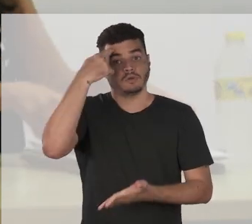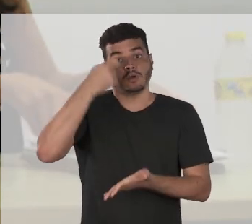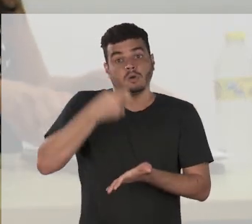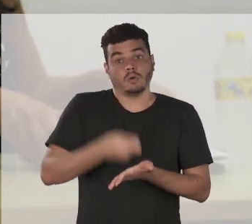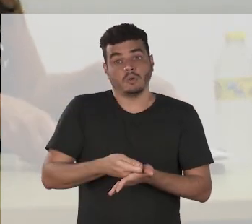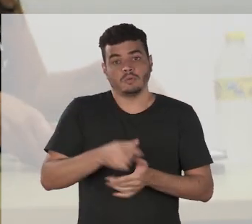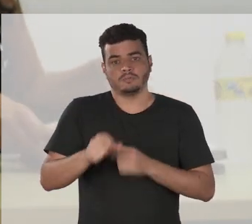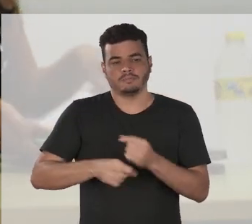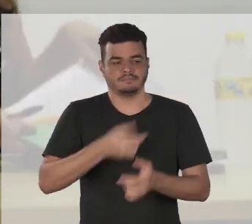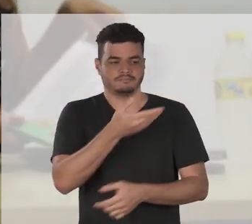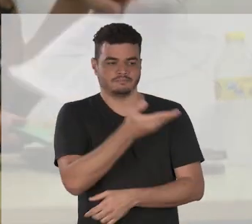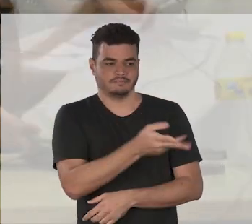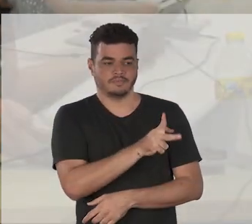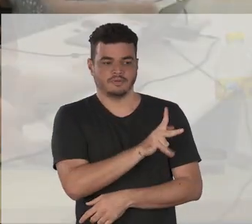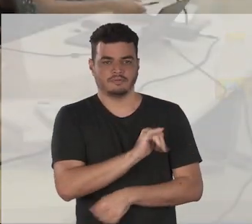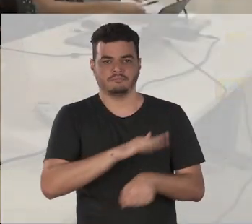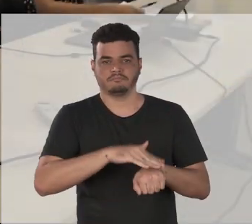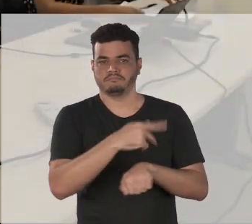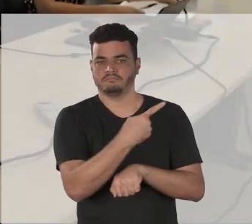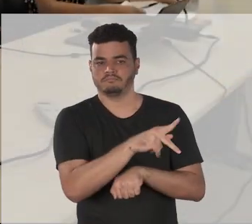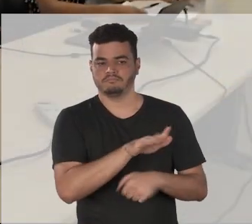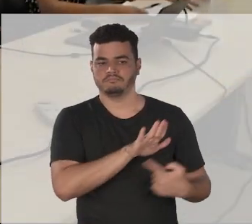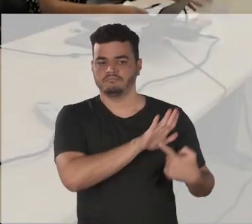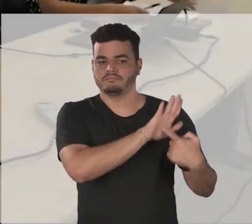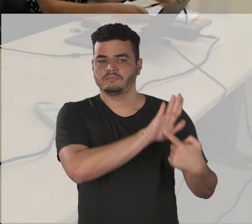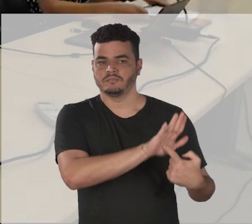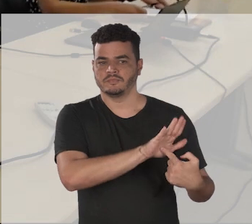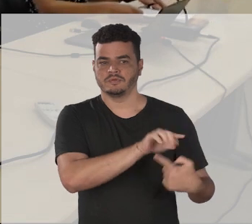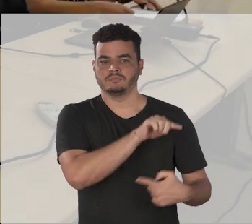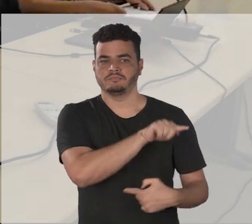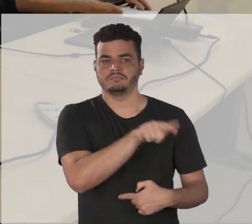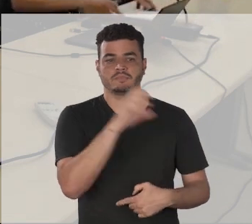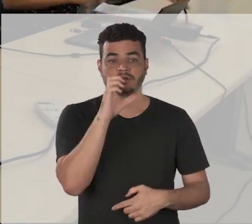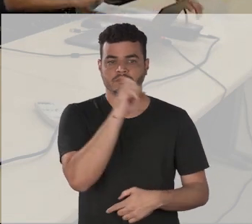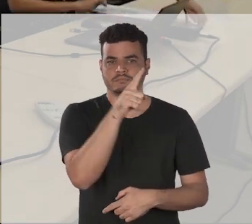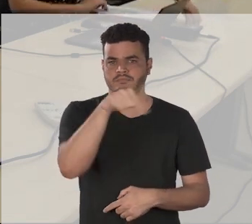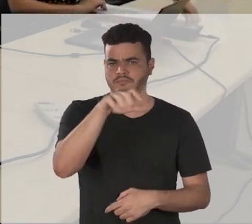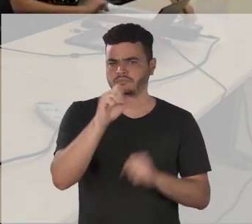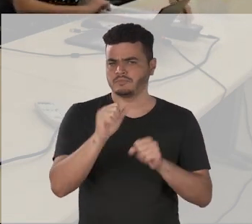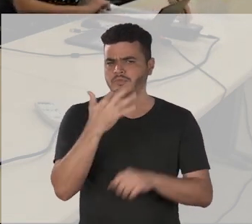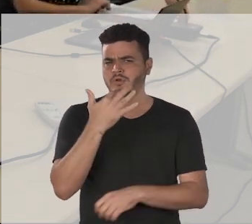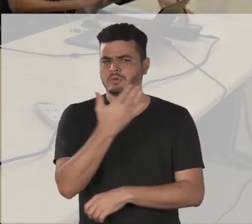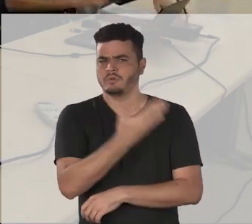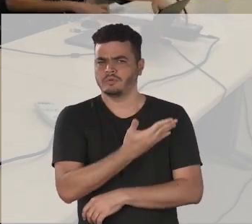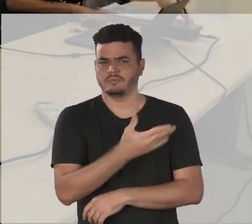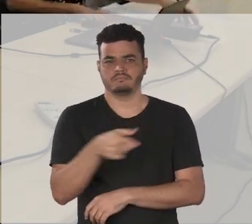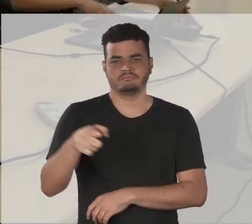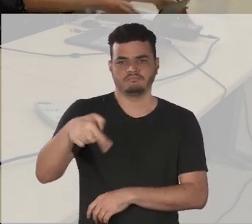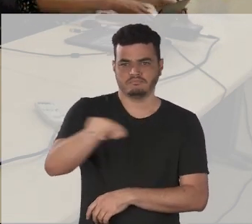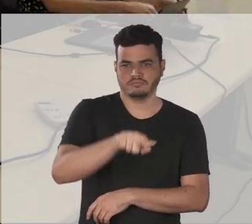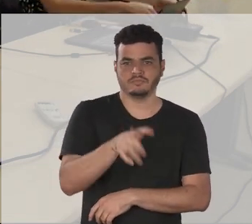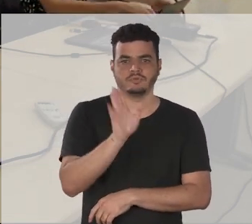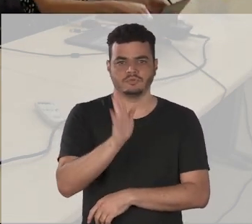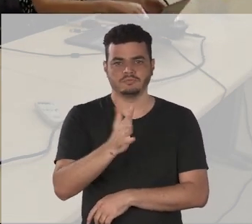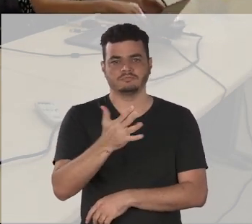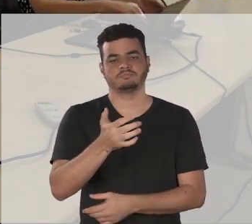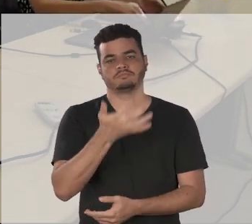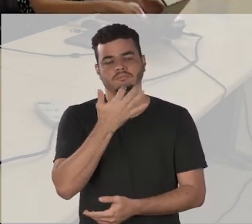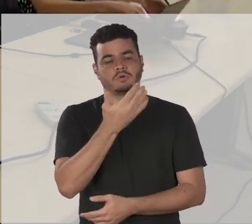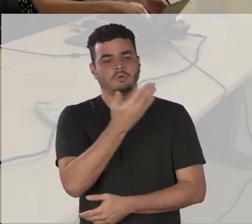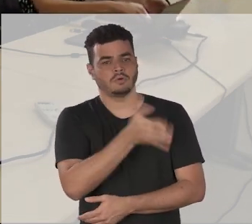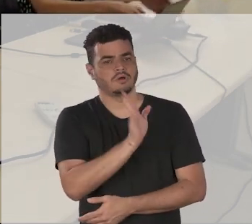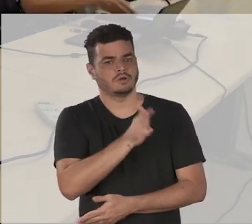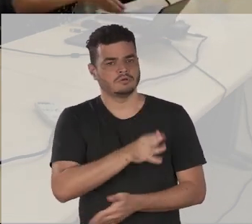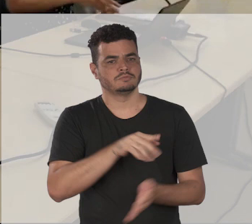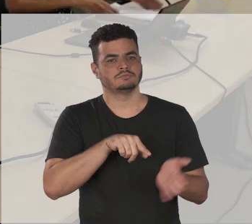decidimos que Carolina vai se apresentar, né, rapidamente, para que vocês conheçam um pouquinho. Muitos já conhecem as suas obras,